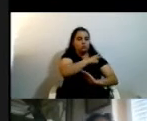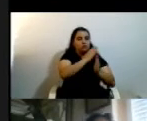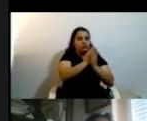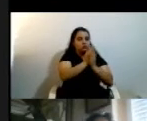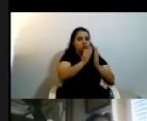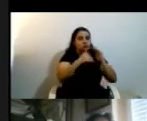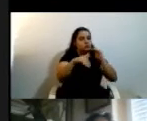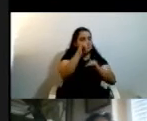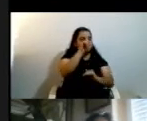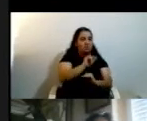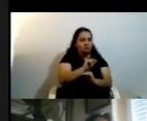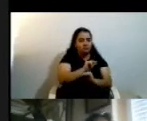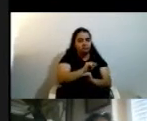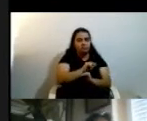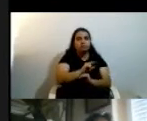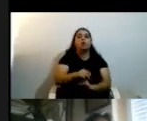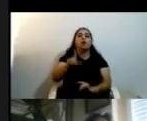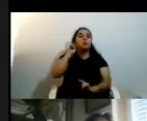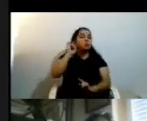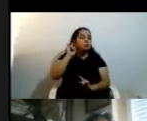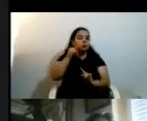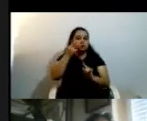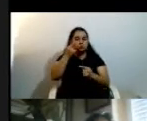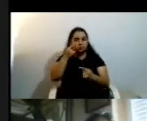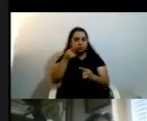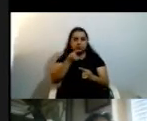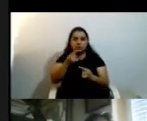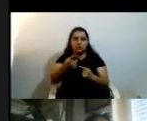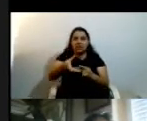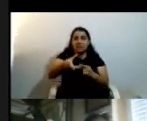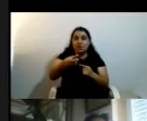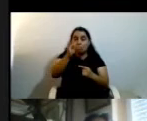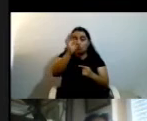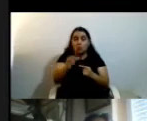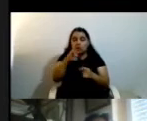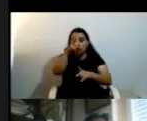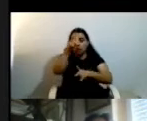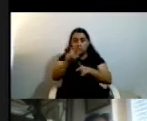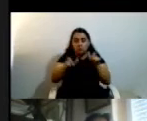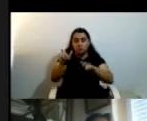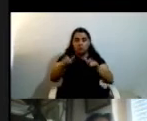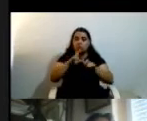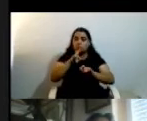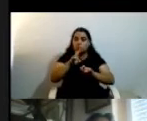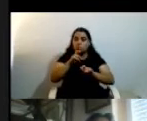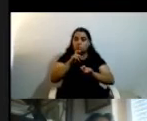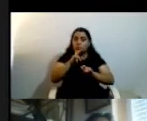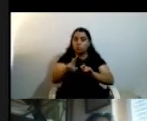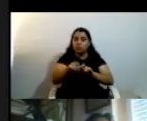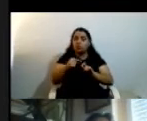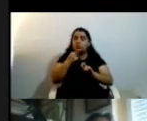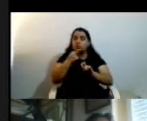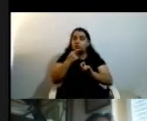sublinhar que aqui no caso da escolarização, que 19% das pessoas que responderam ao inquérito mencionaram ter